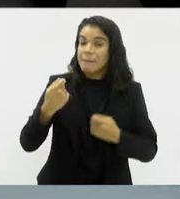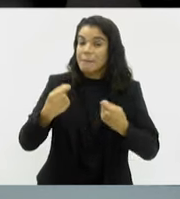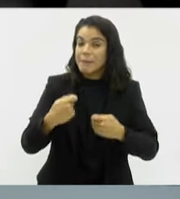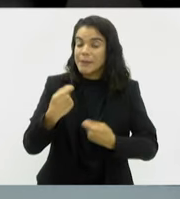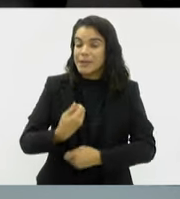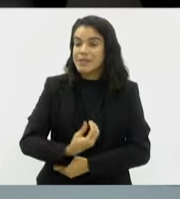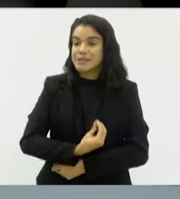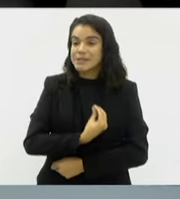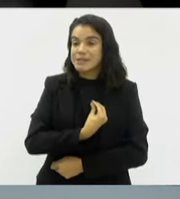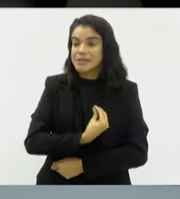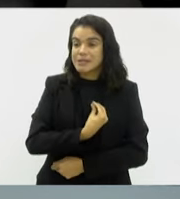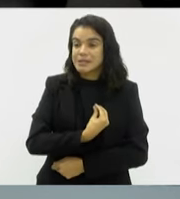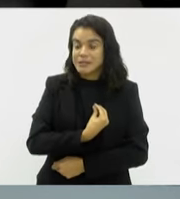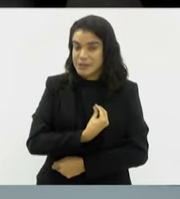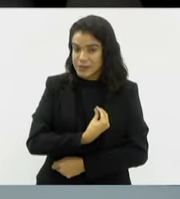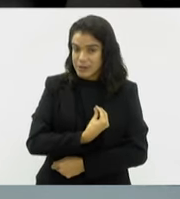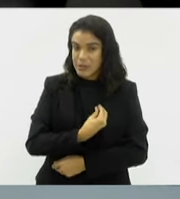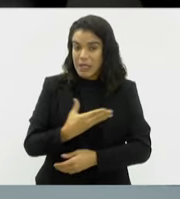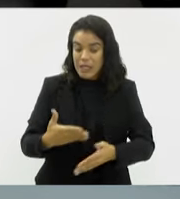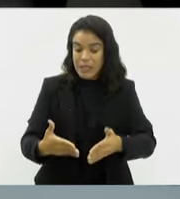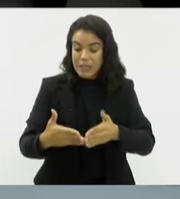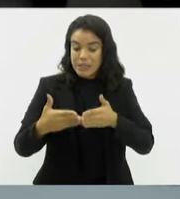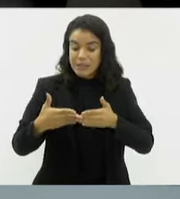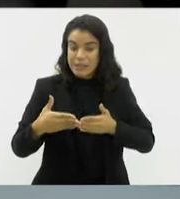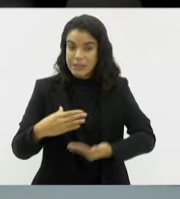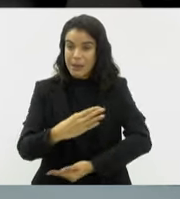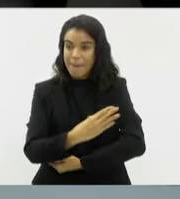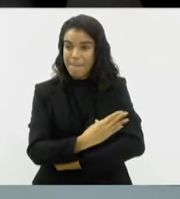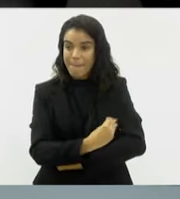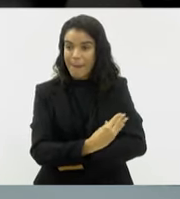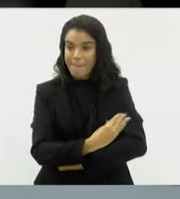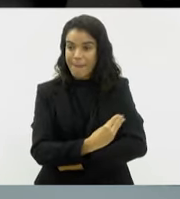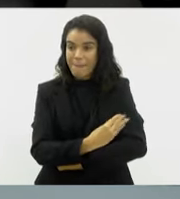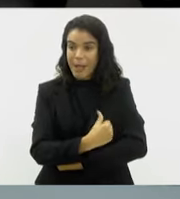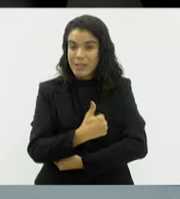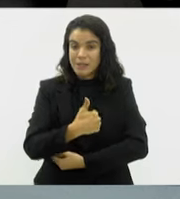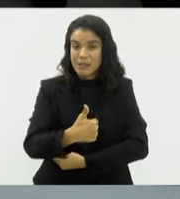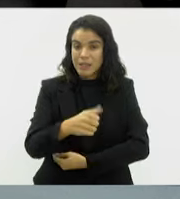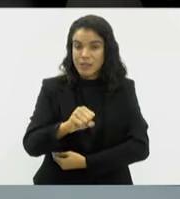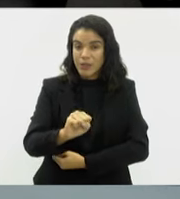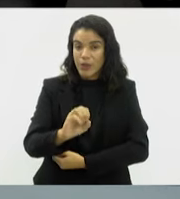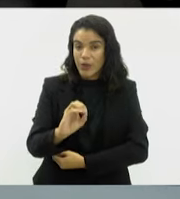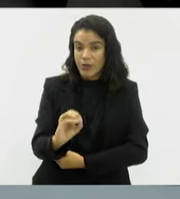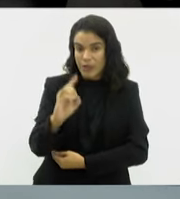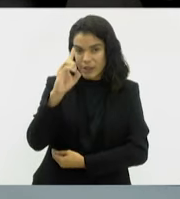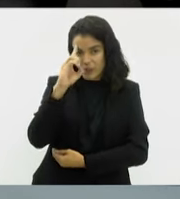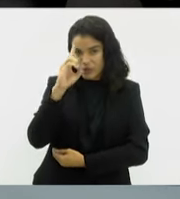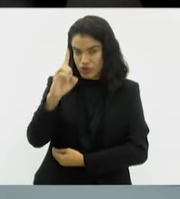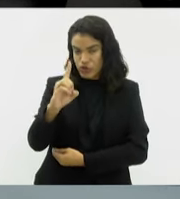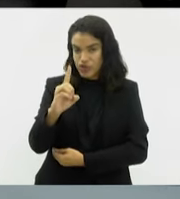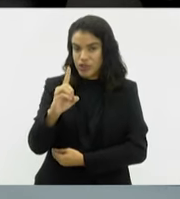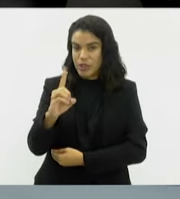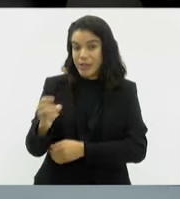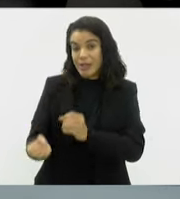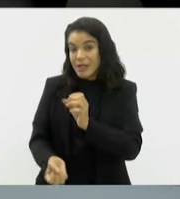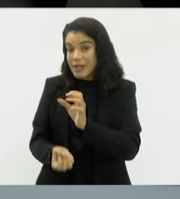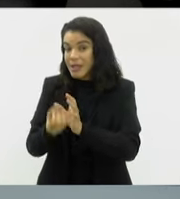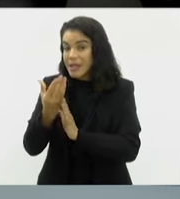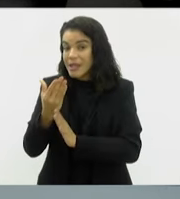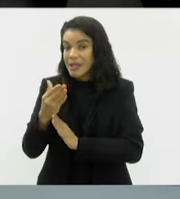existir a licença para amamentação de 180 dias, e criando a